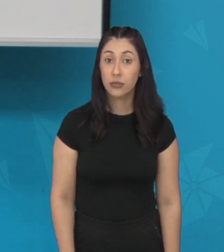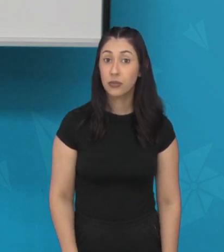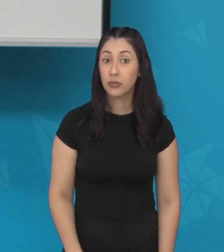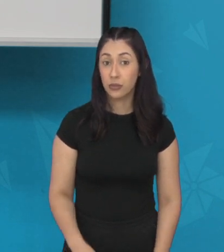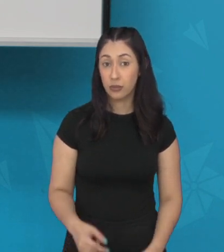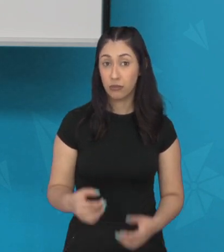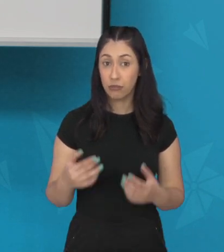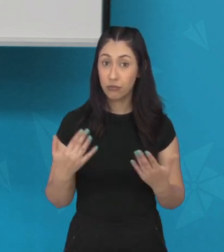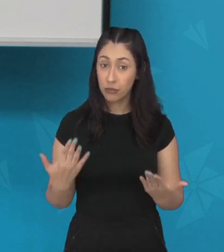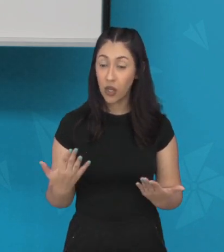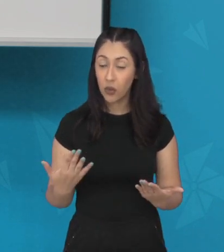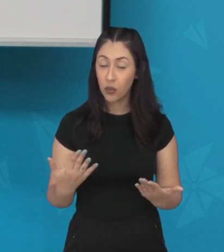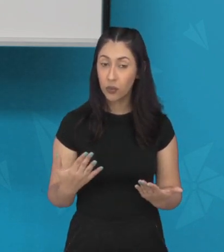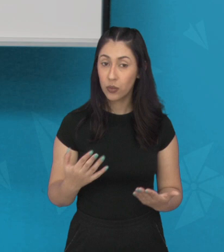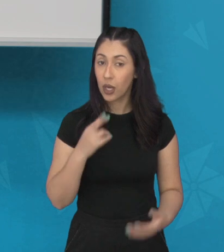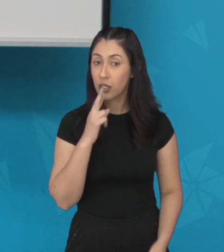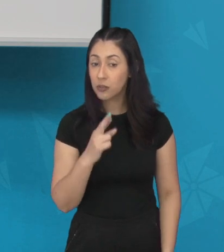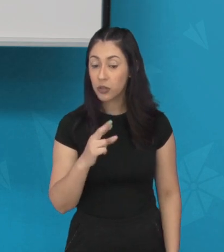95.